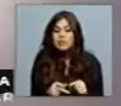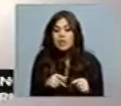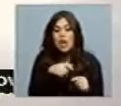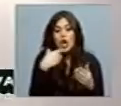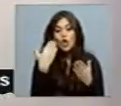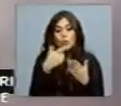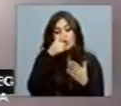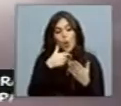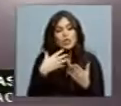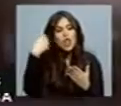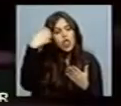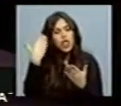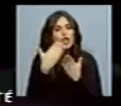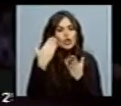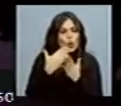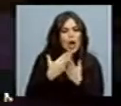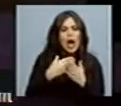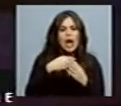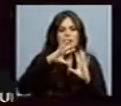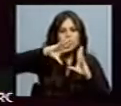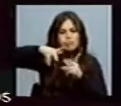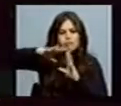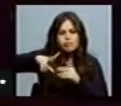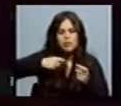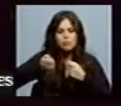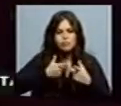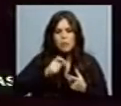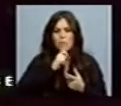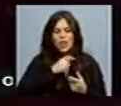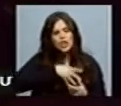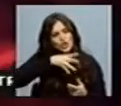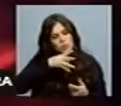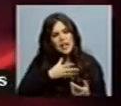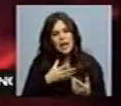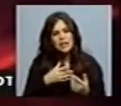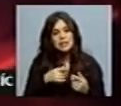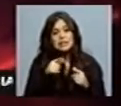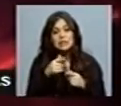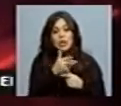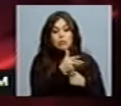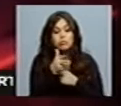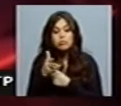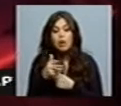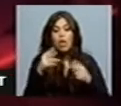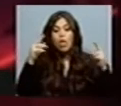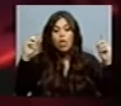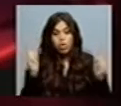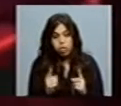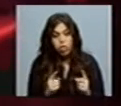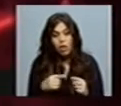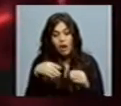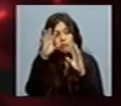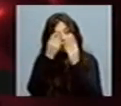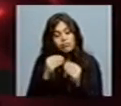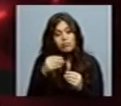depois descrever a curva de brilho, digamos assim, deste próprio evento. E isto é a trailer, precisamente, desse filme que está a ser realizado com